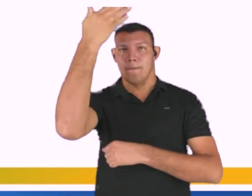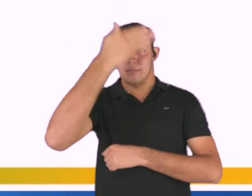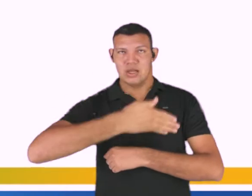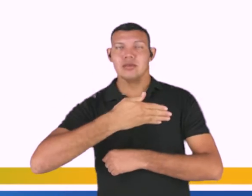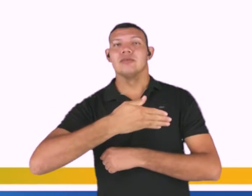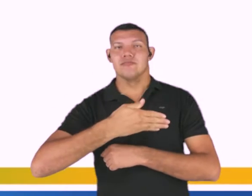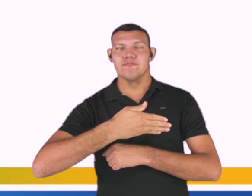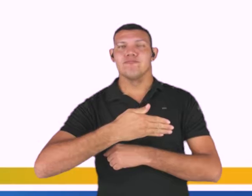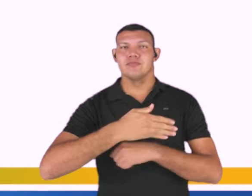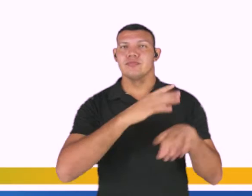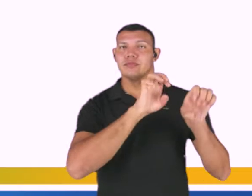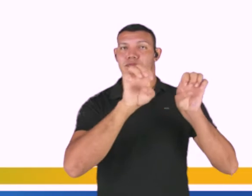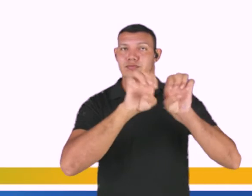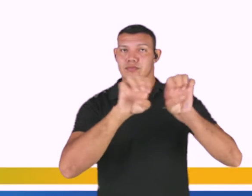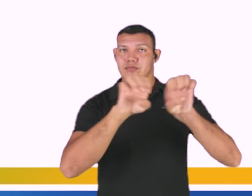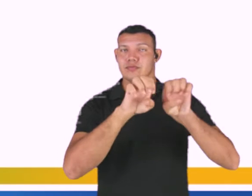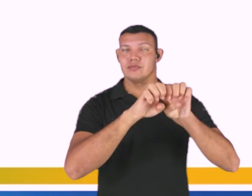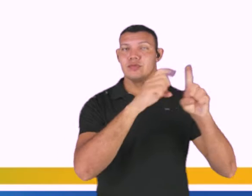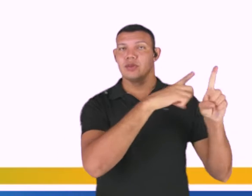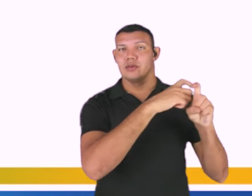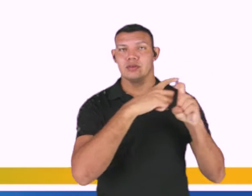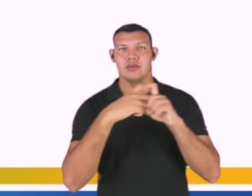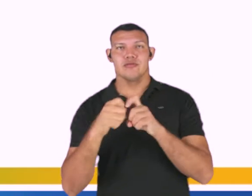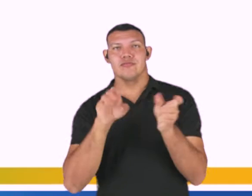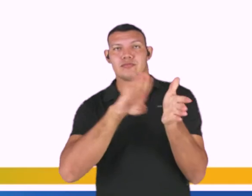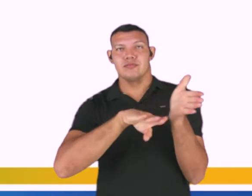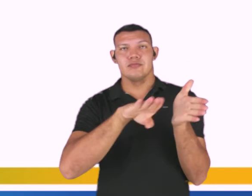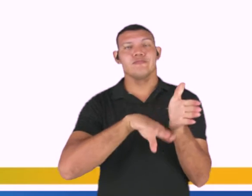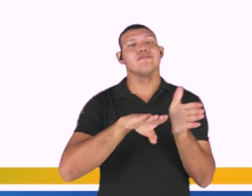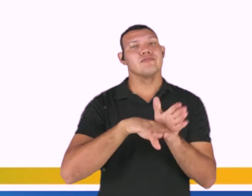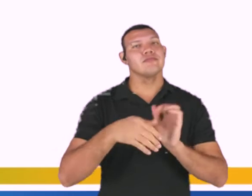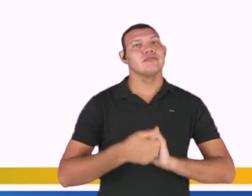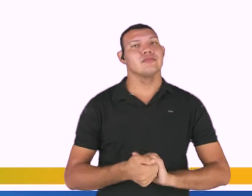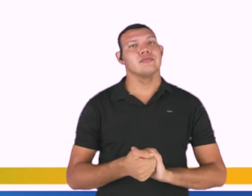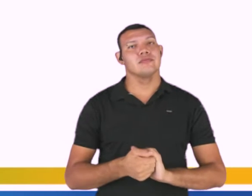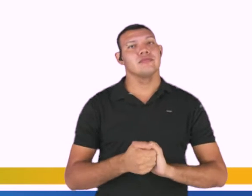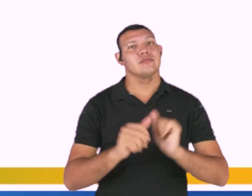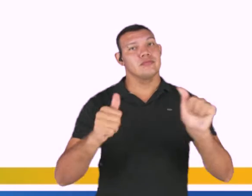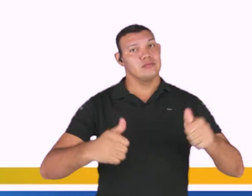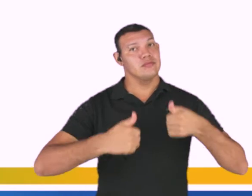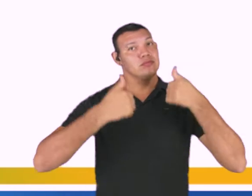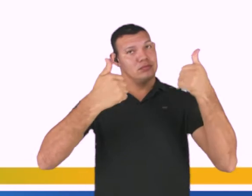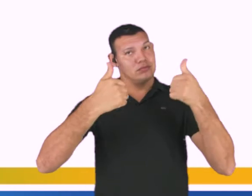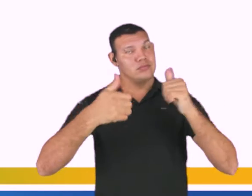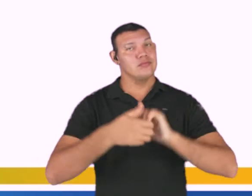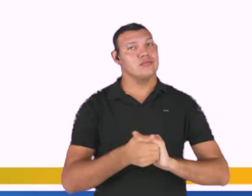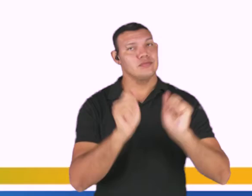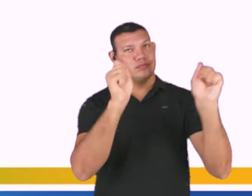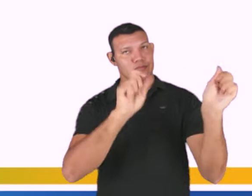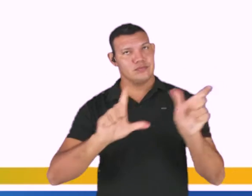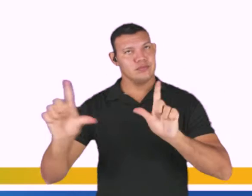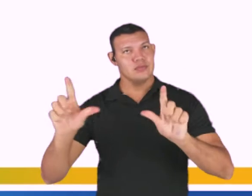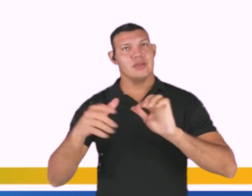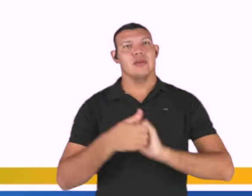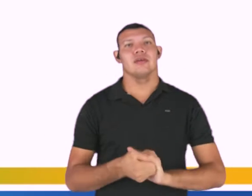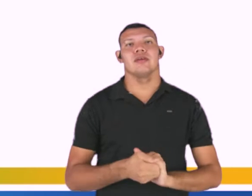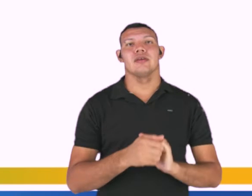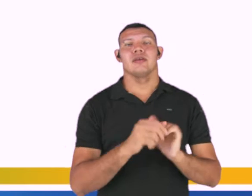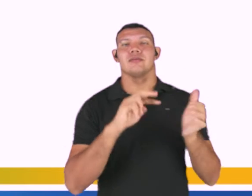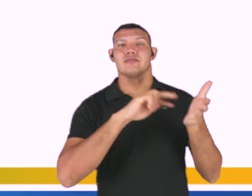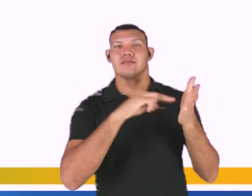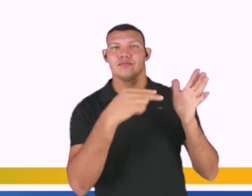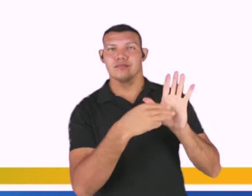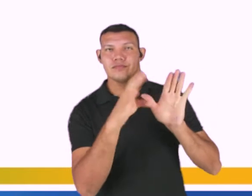equações polinomiais em decomposição a partir dos fatores do primeiro grau. Então acompanhe só a definição.